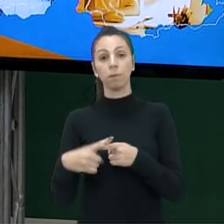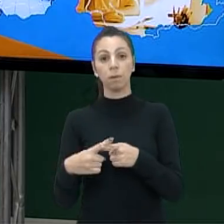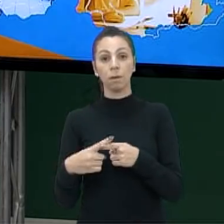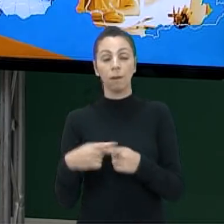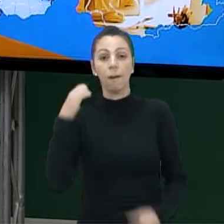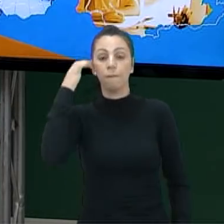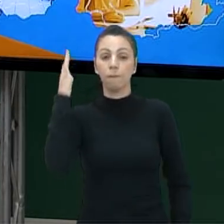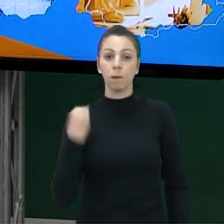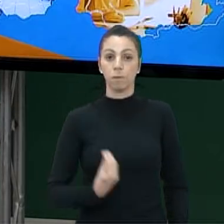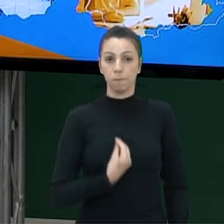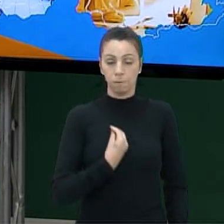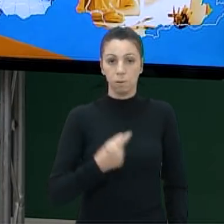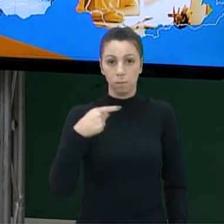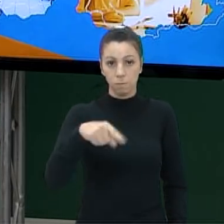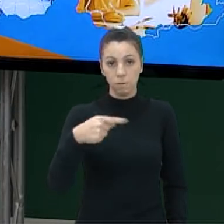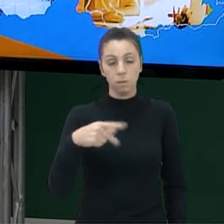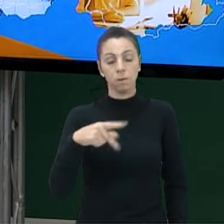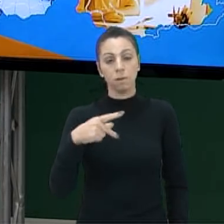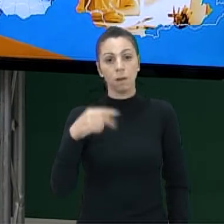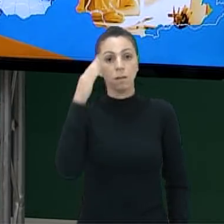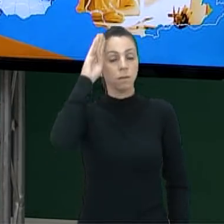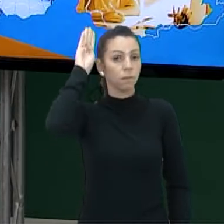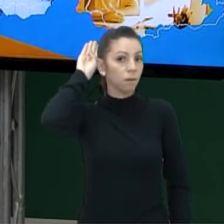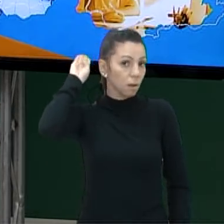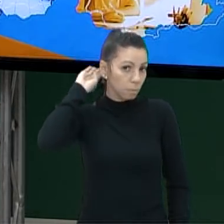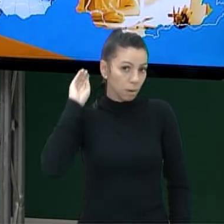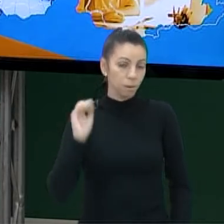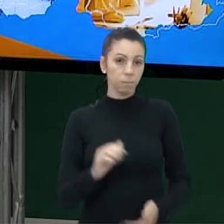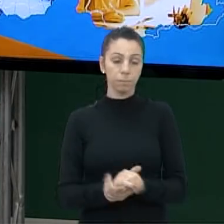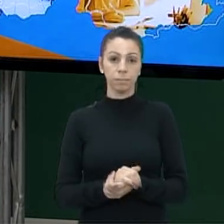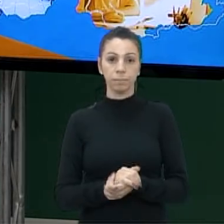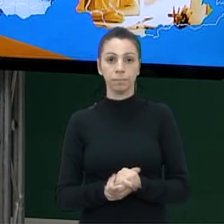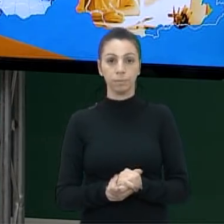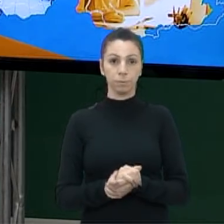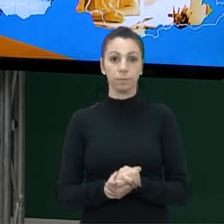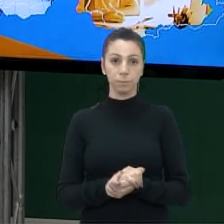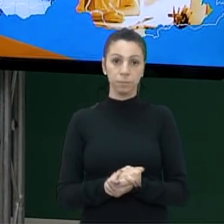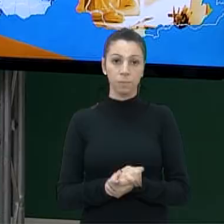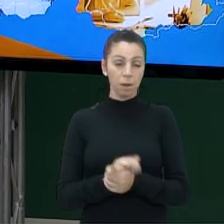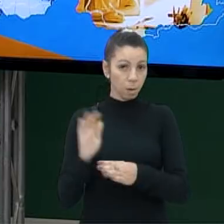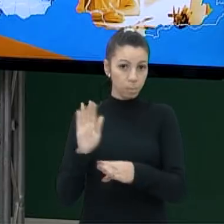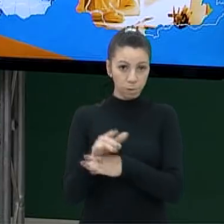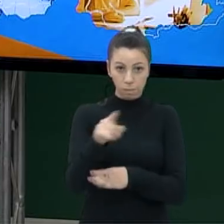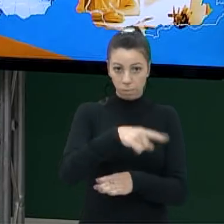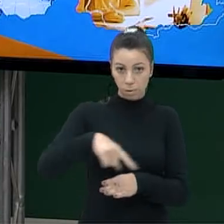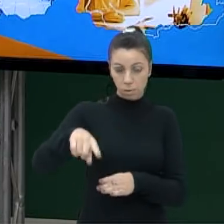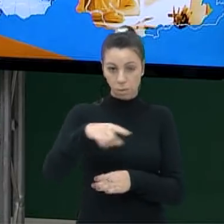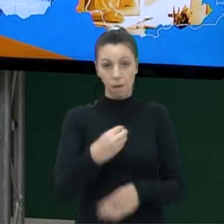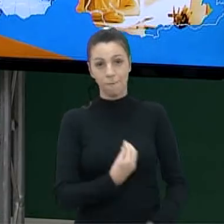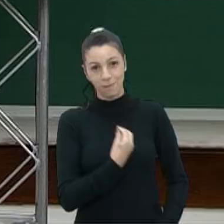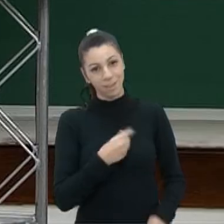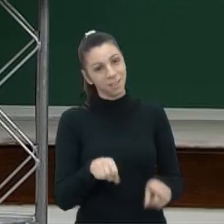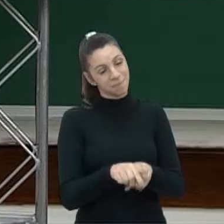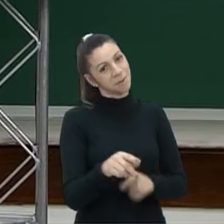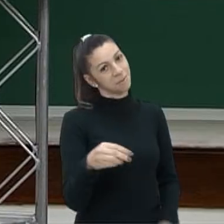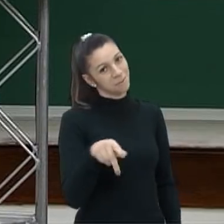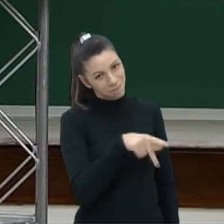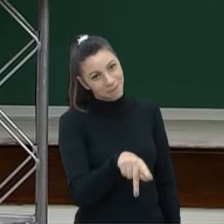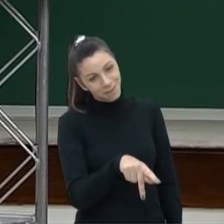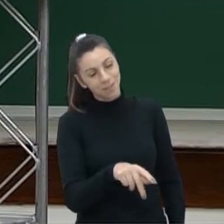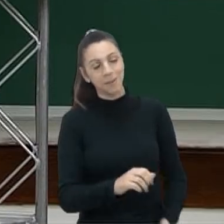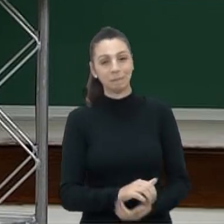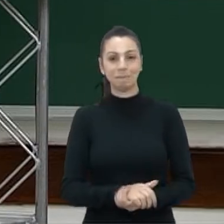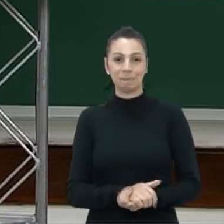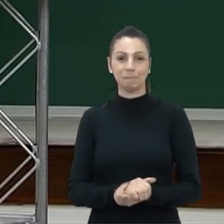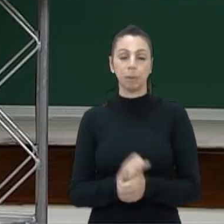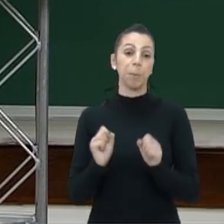facilitar muito, né, a vida acadêmica de vocês aí e com certeza irá ajudar bastante a vida do professor de vocês. Ok?